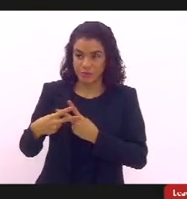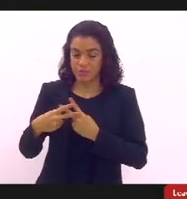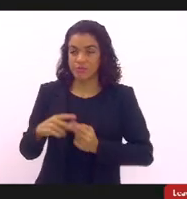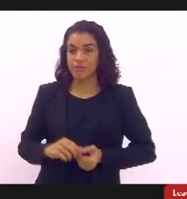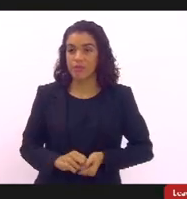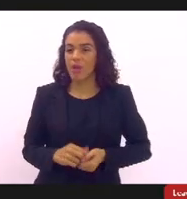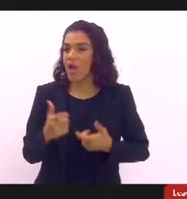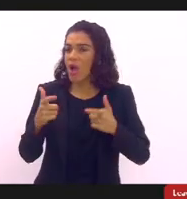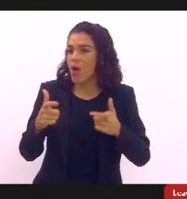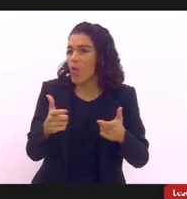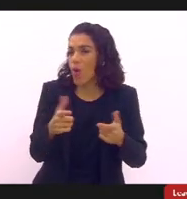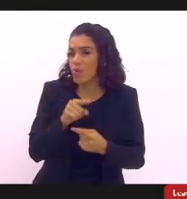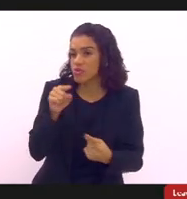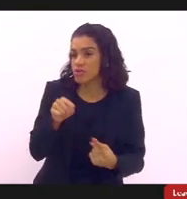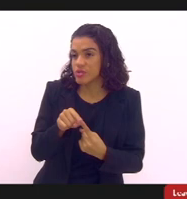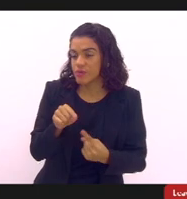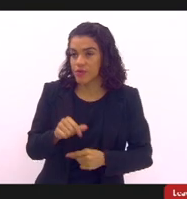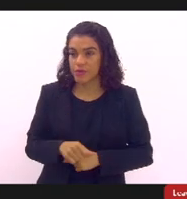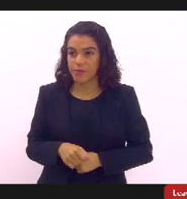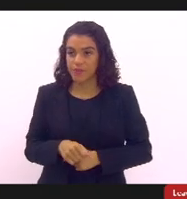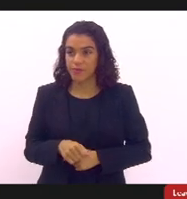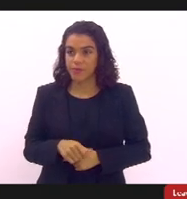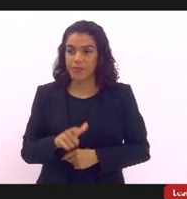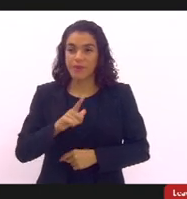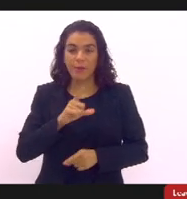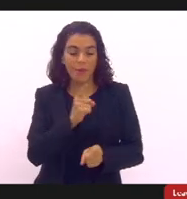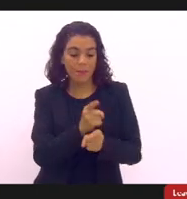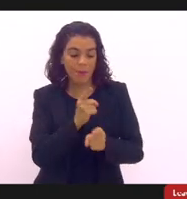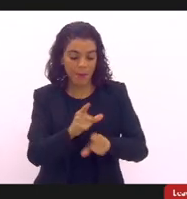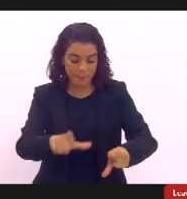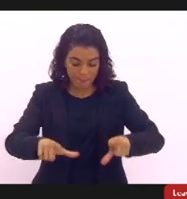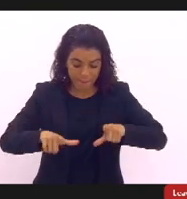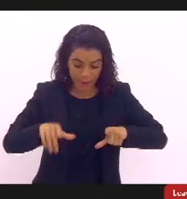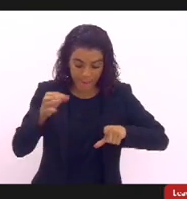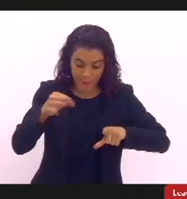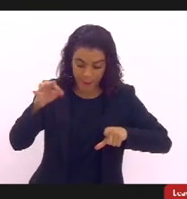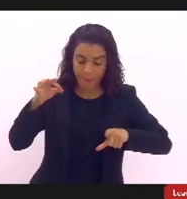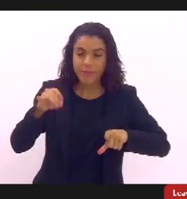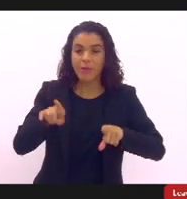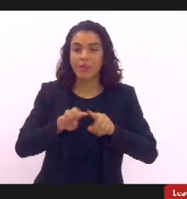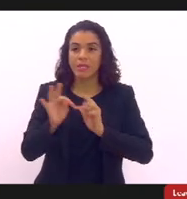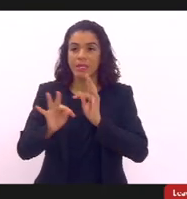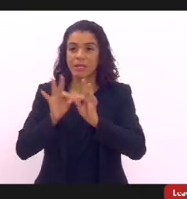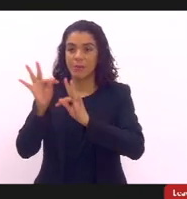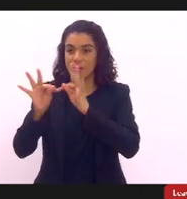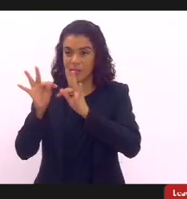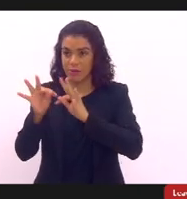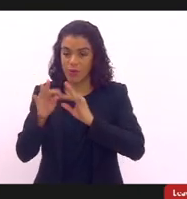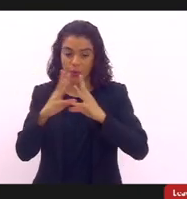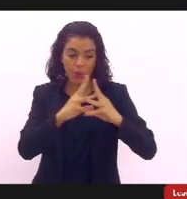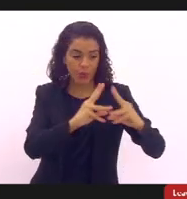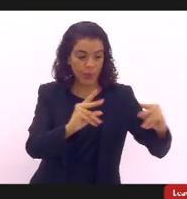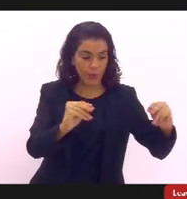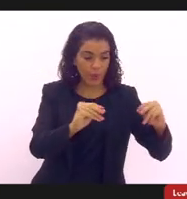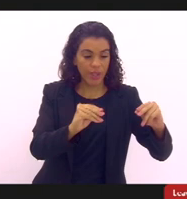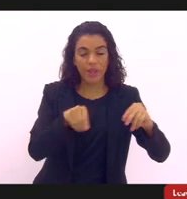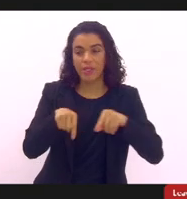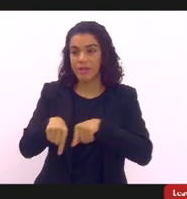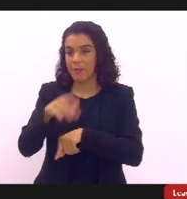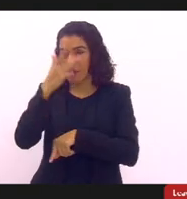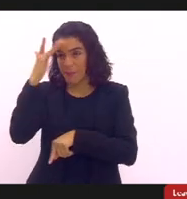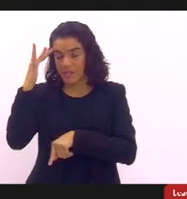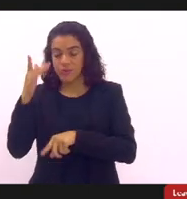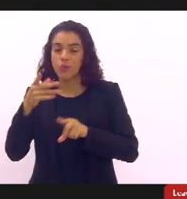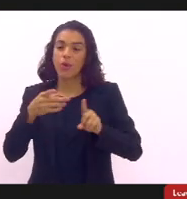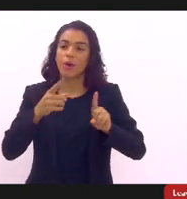aonde a gente pretende chegar, número de casos de TB diagnosticados e percentual de risco de tratamento, né? Cura de casos de TB em pessoas privadas